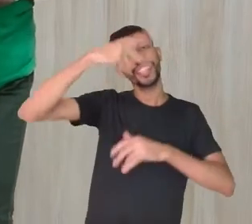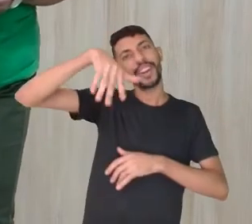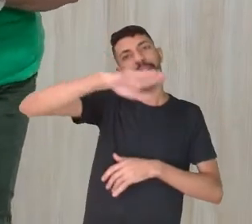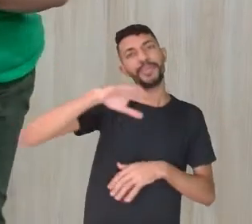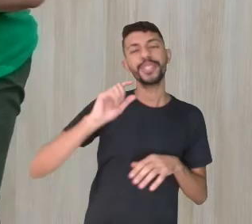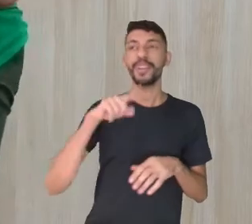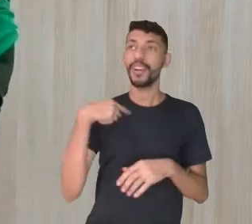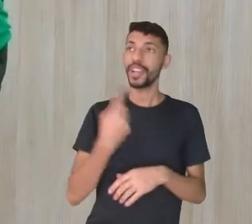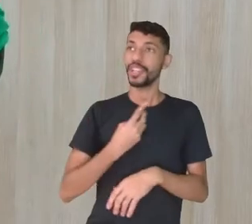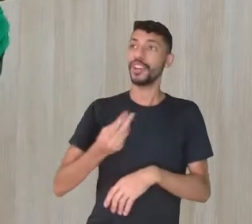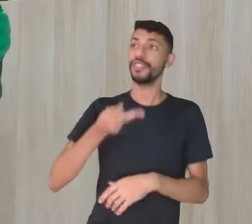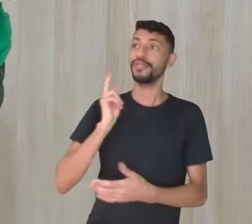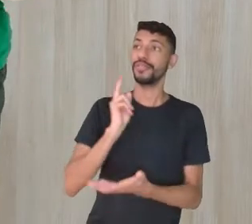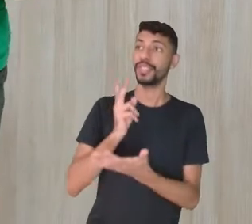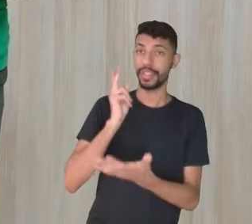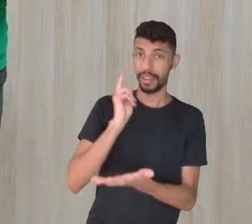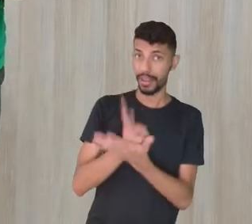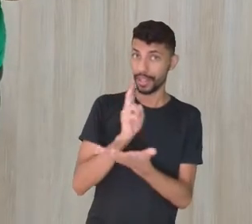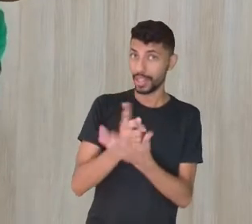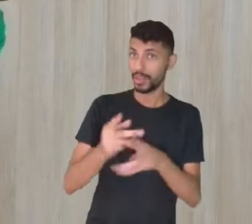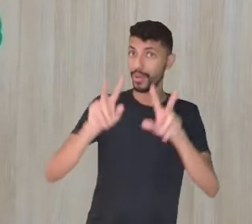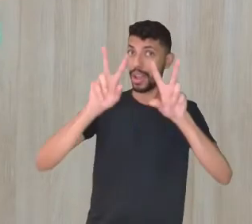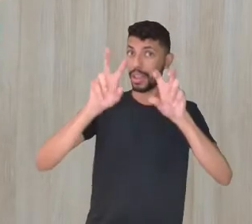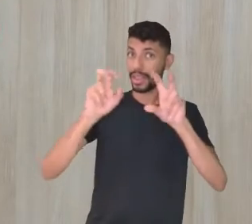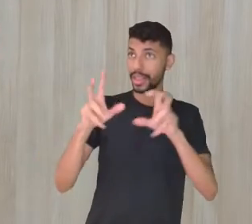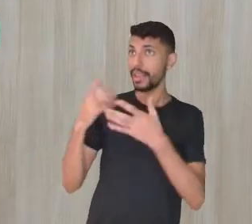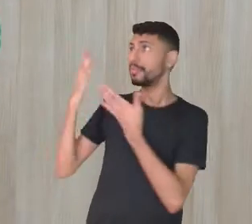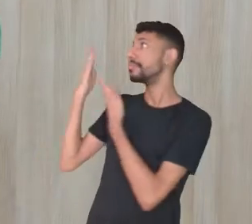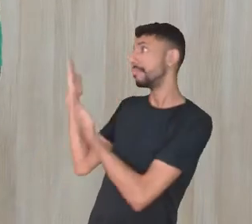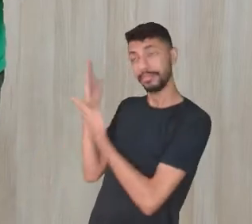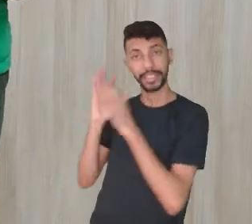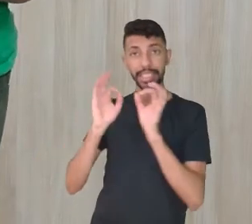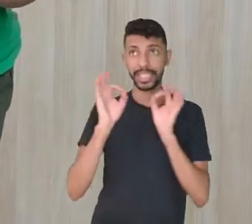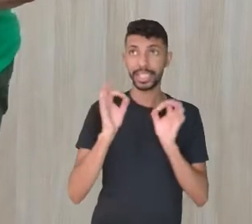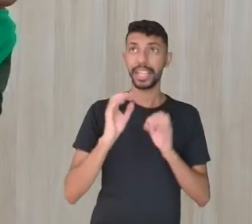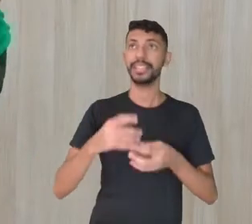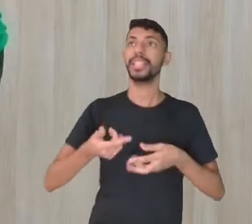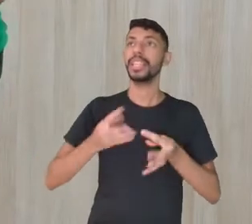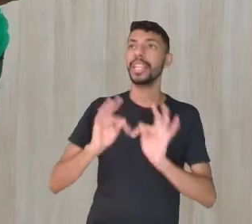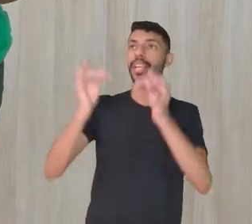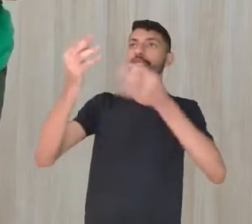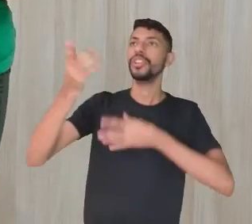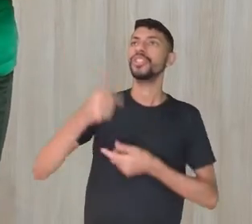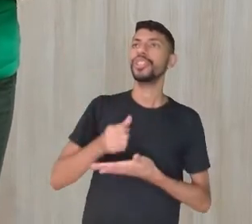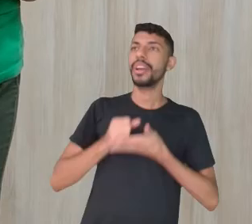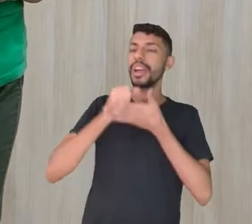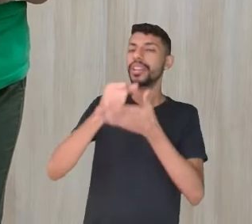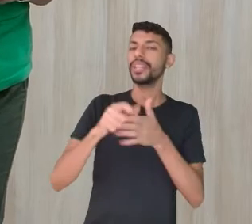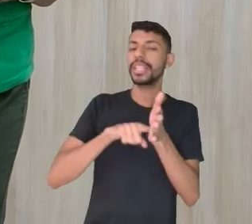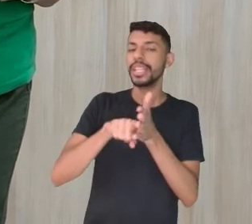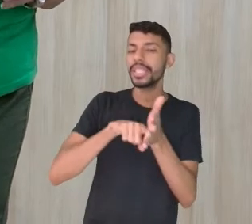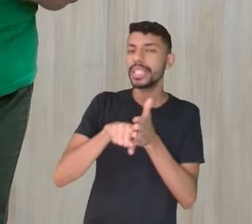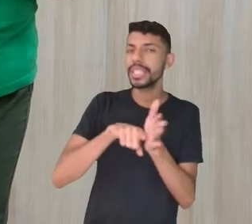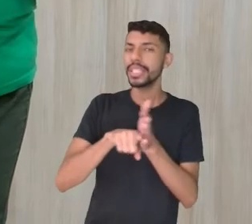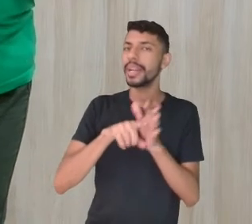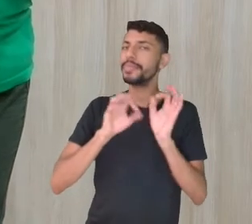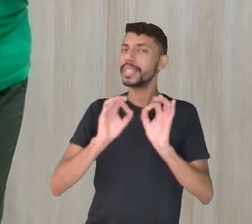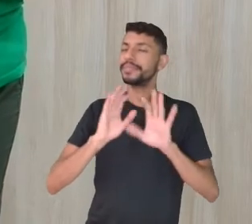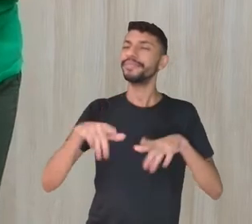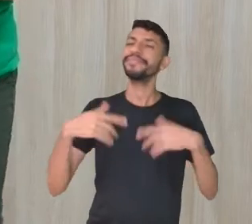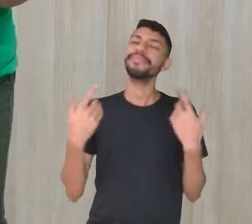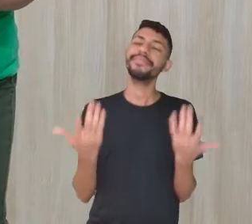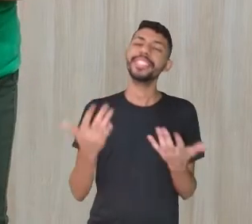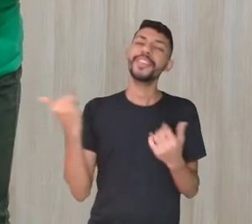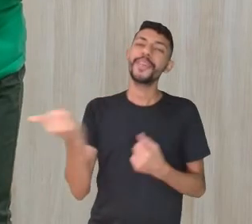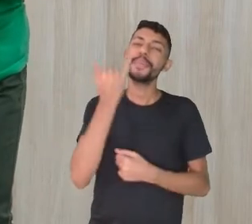E nós vamos conversar ainda sobre esse tema de tecnologia a serviço, né, de exames laboratoriais. E é